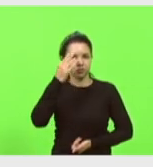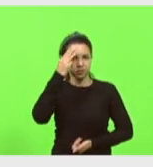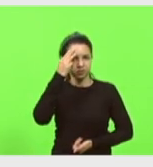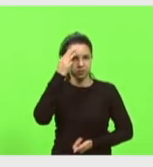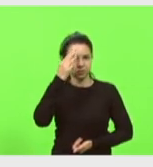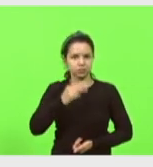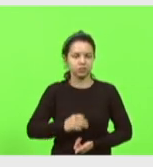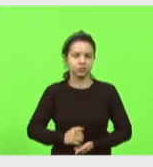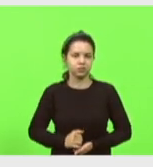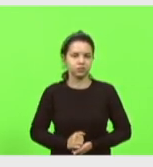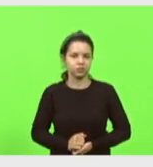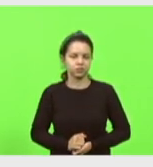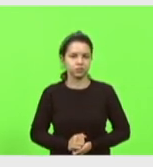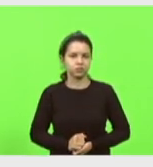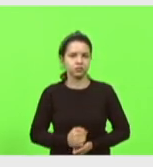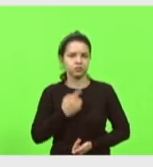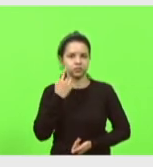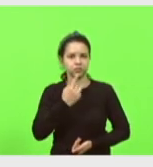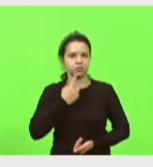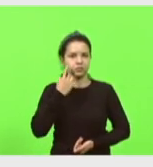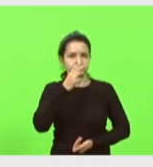Com o voto a deputado Volney Weber.